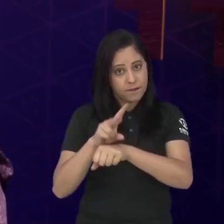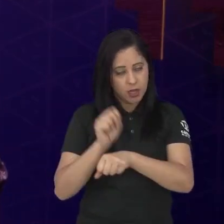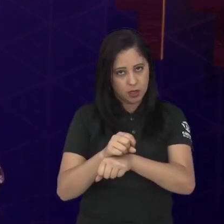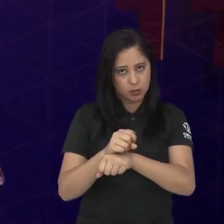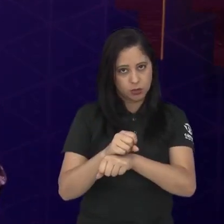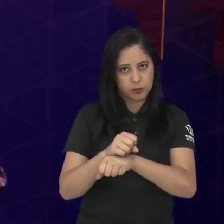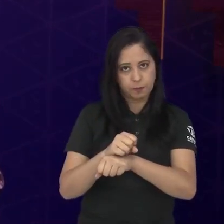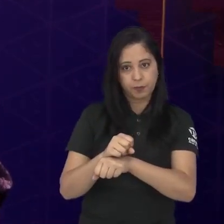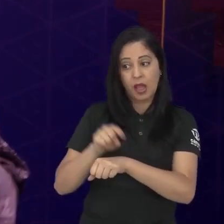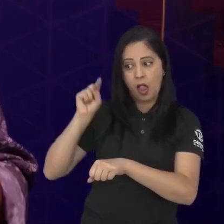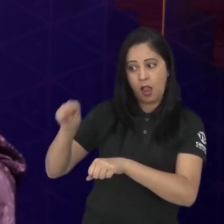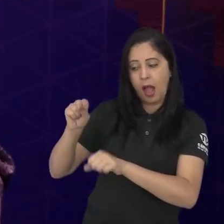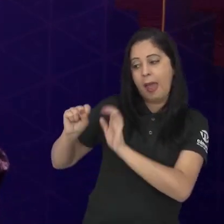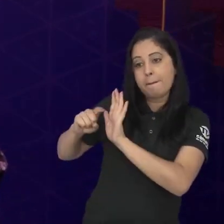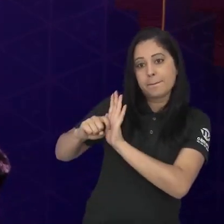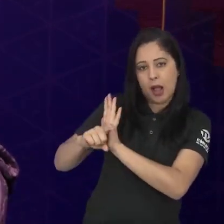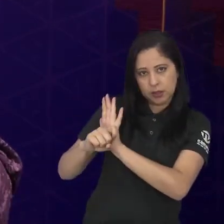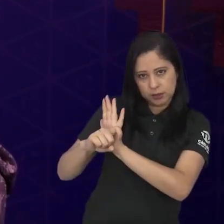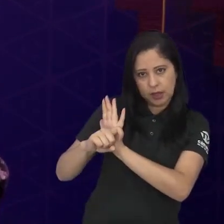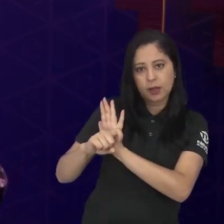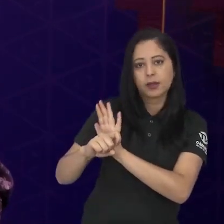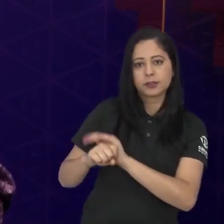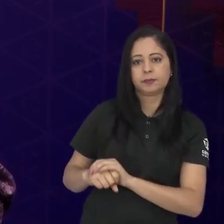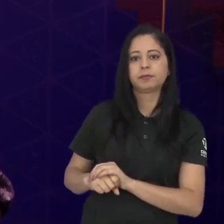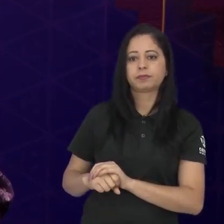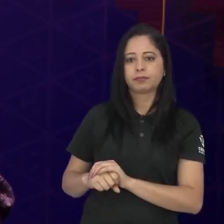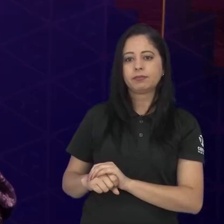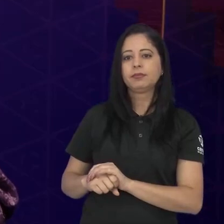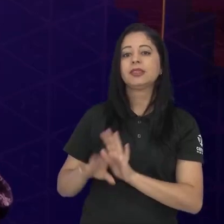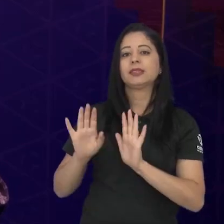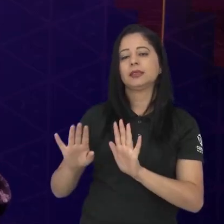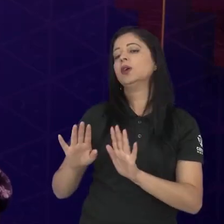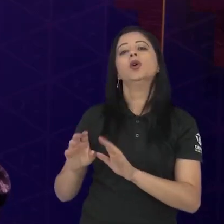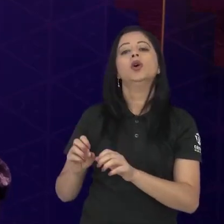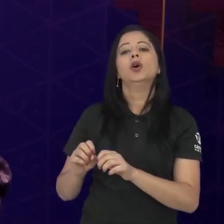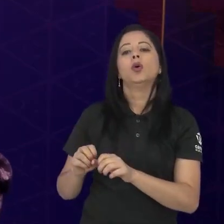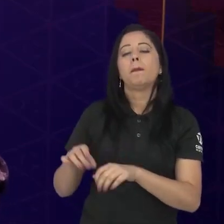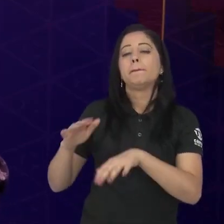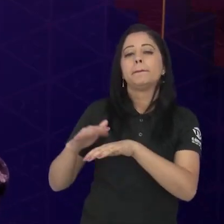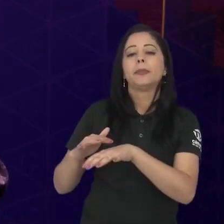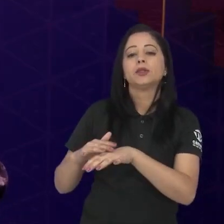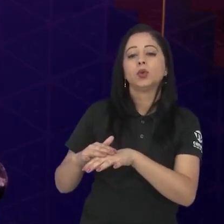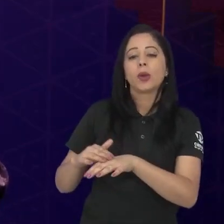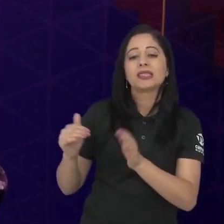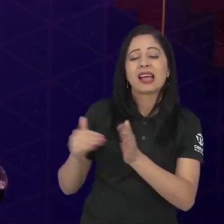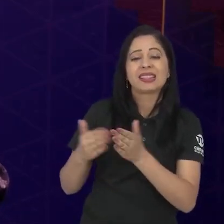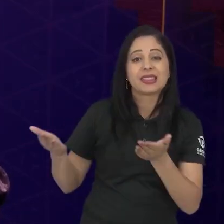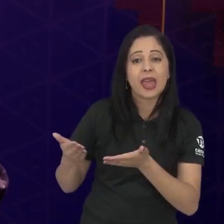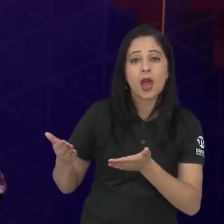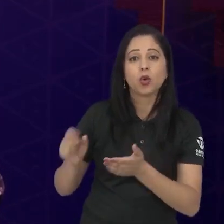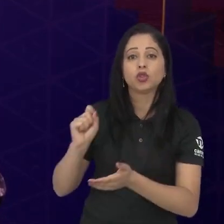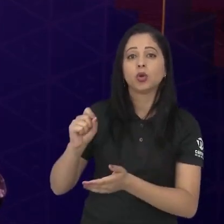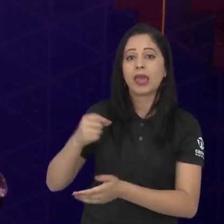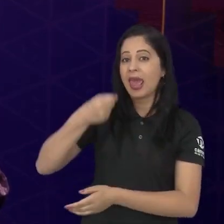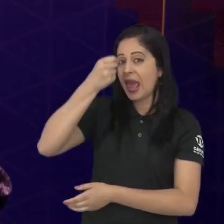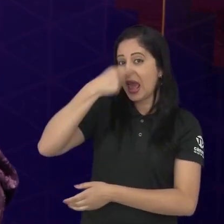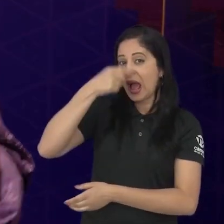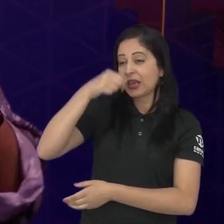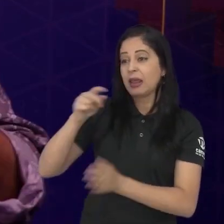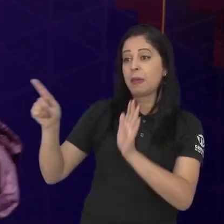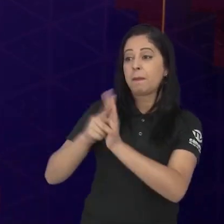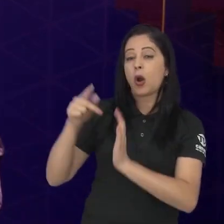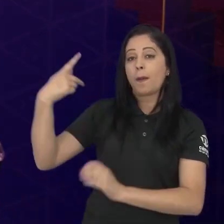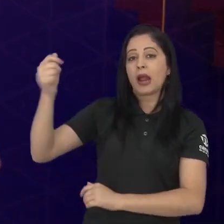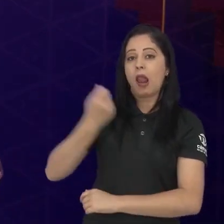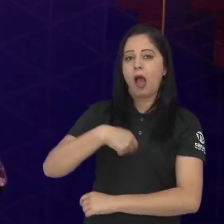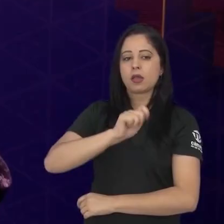um vírus, uma pandemia viral, que eu falei que nunca foi embora, né? É a gripe espanhola. Exatamente. Que